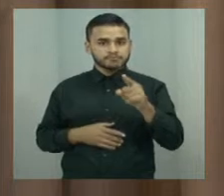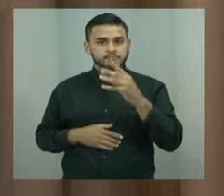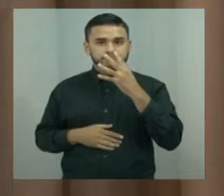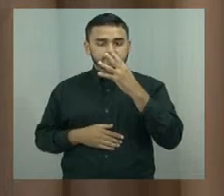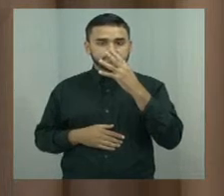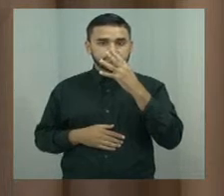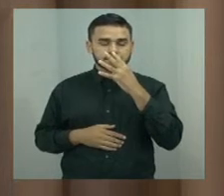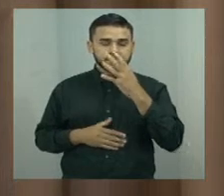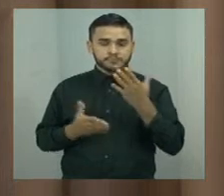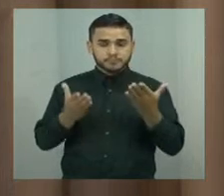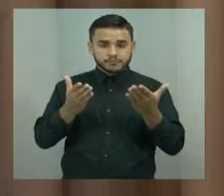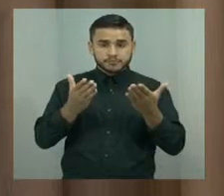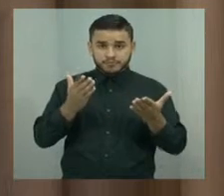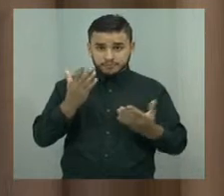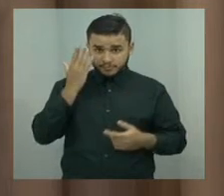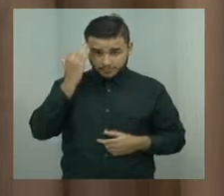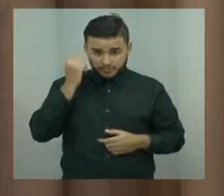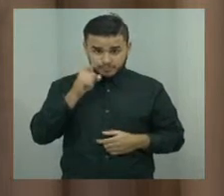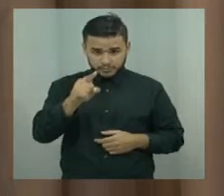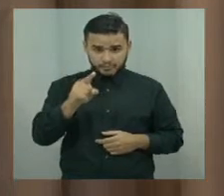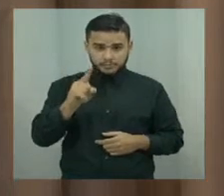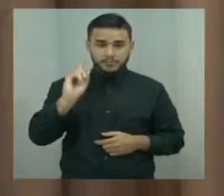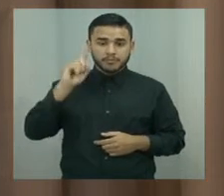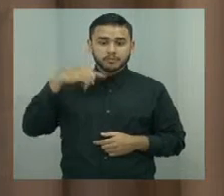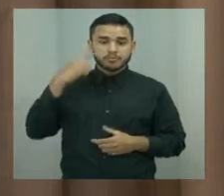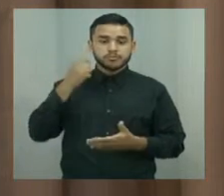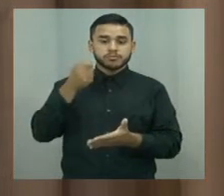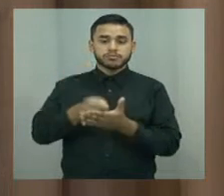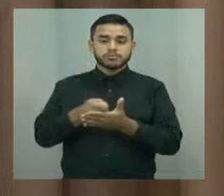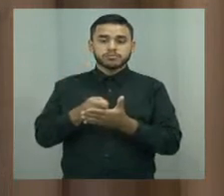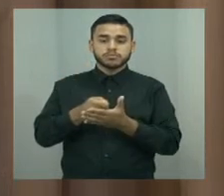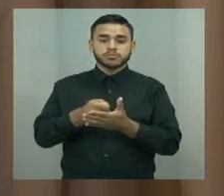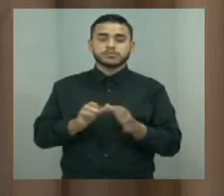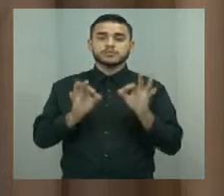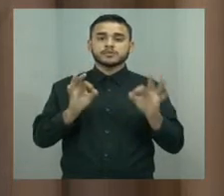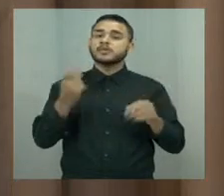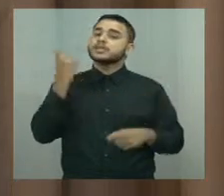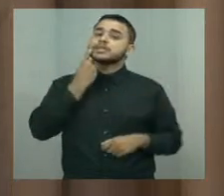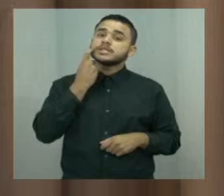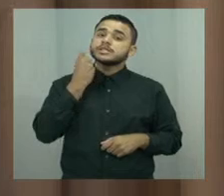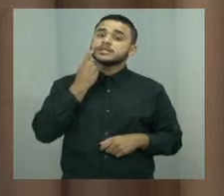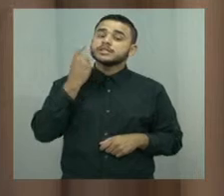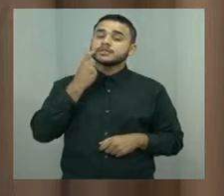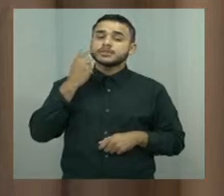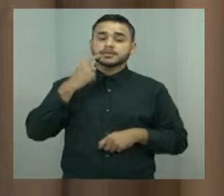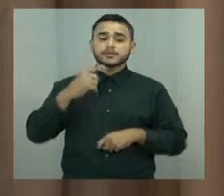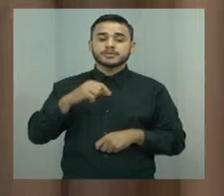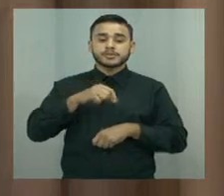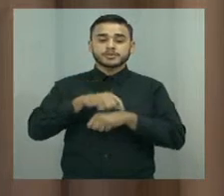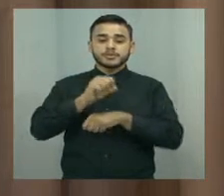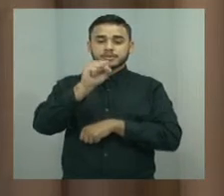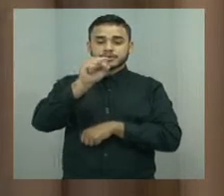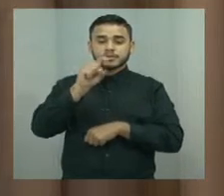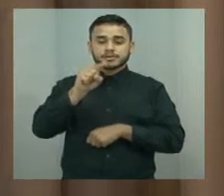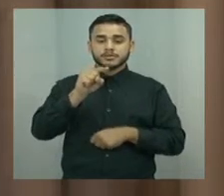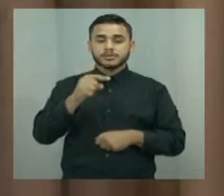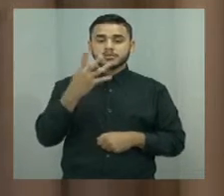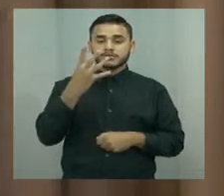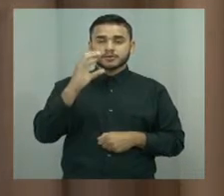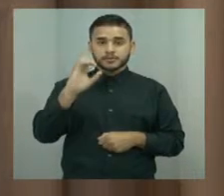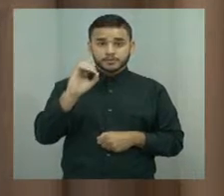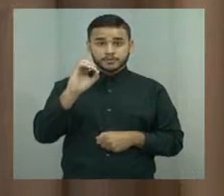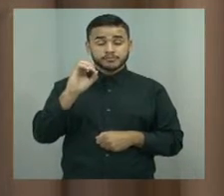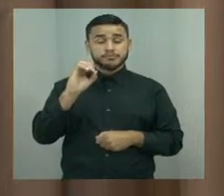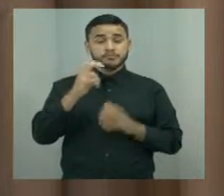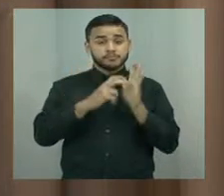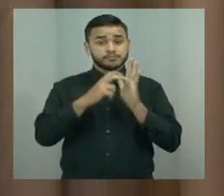vai ficando por aqui, mas não esqueça, o programa É Direito está no ar inédito, toda sexta-feira aqui na TV Fortaleza, às 8h40 da